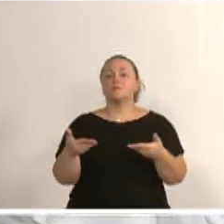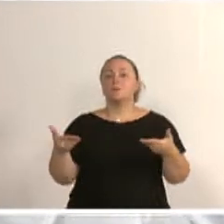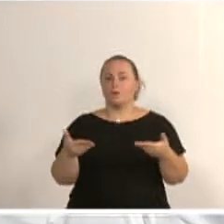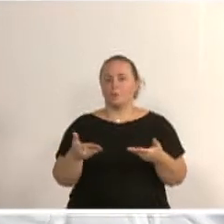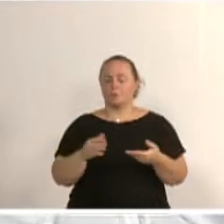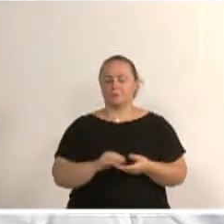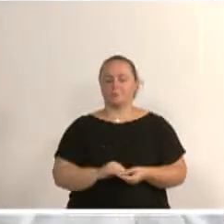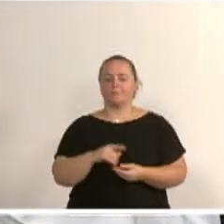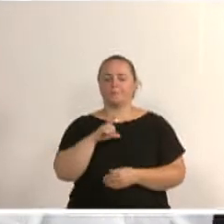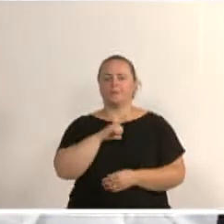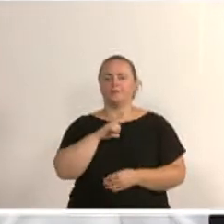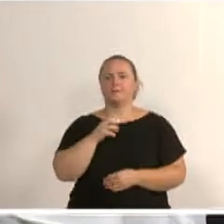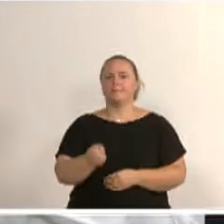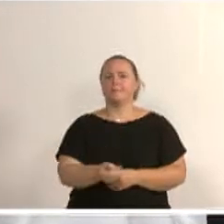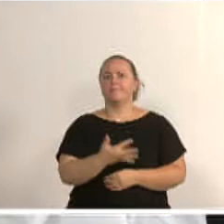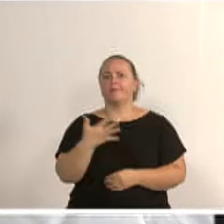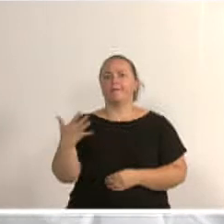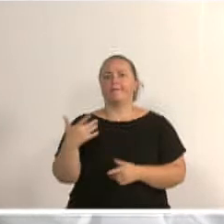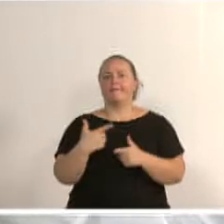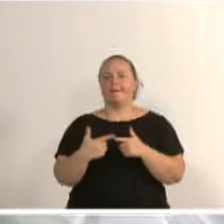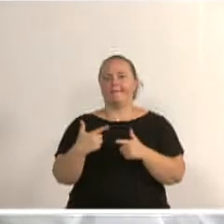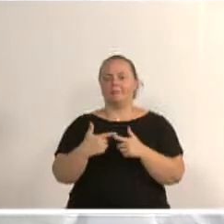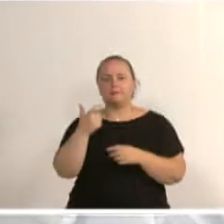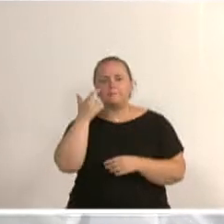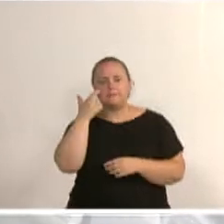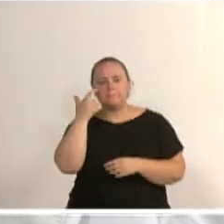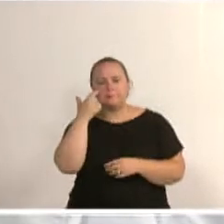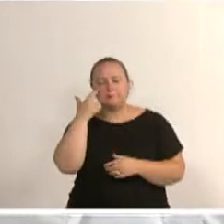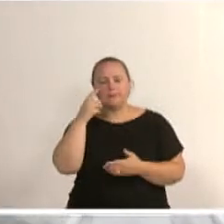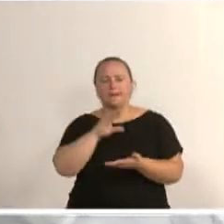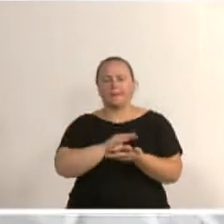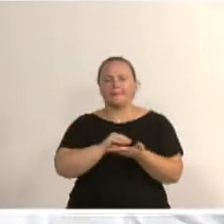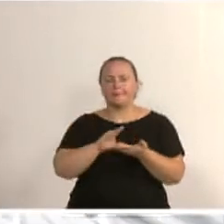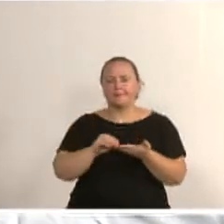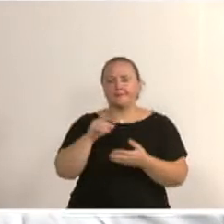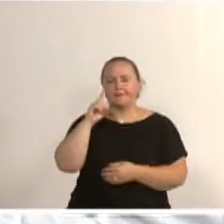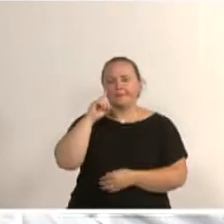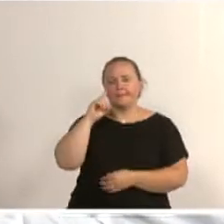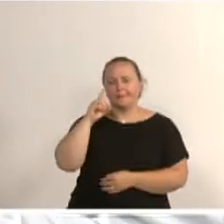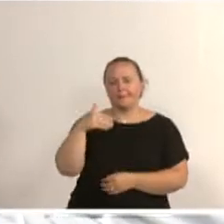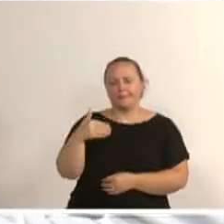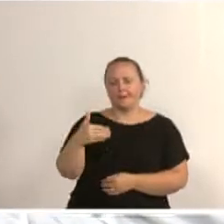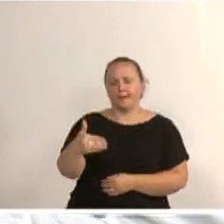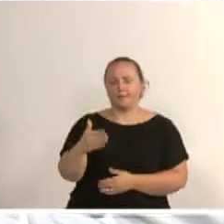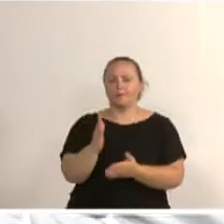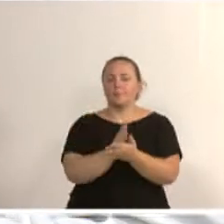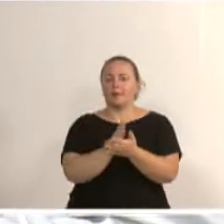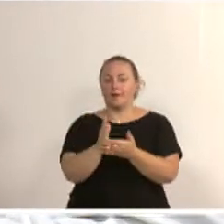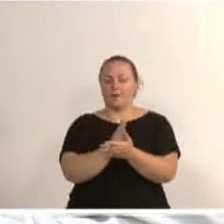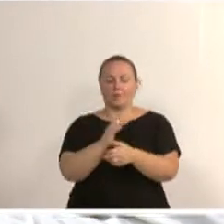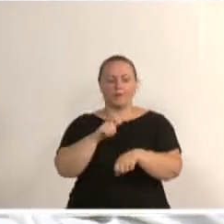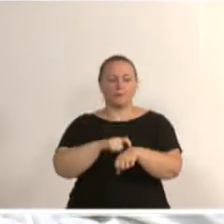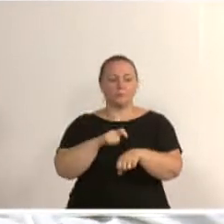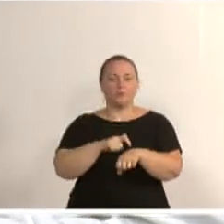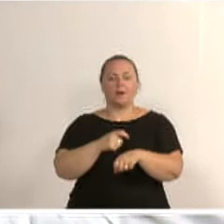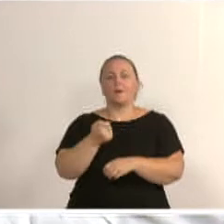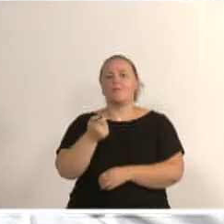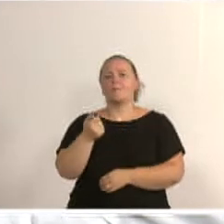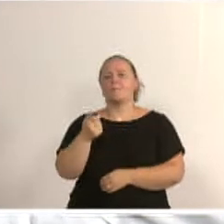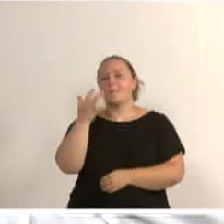tendo várias situações que a gente vem verificando com os dados do sistema do dia a dia, que muitos horários eles estão tendo baixíssima